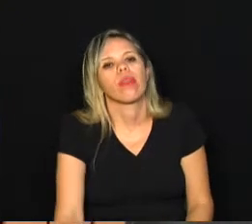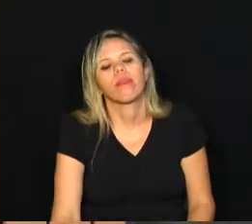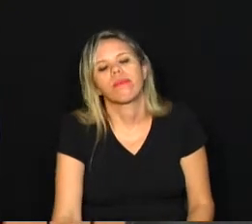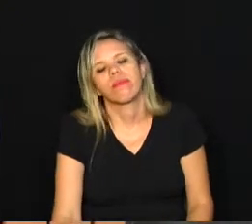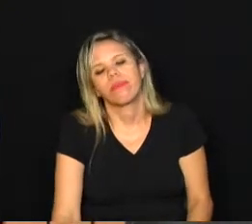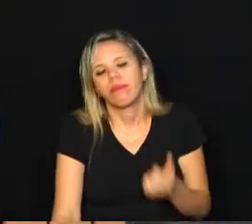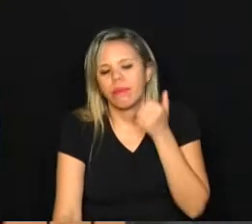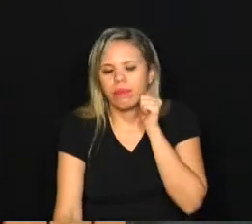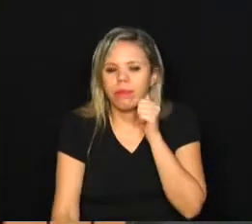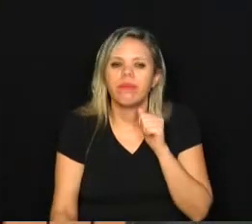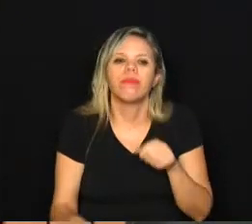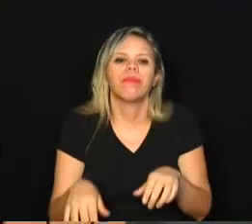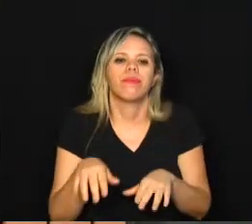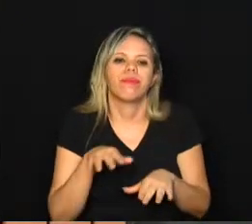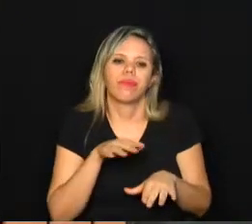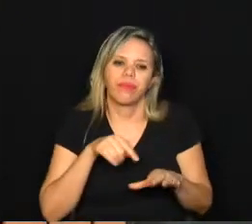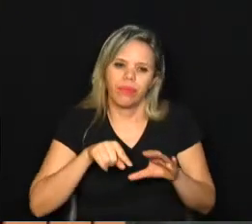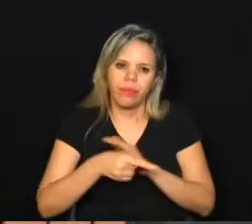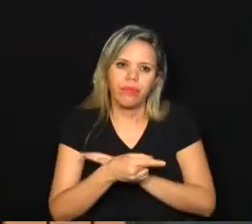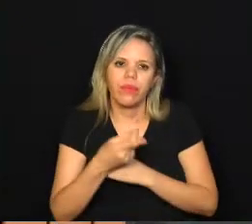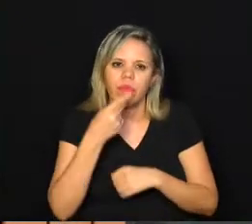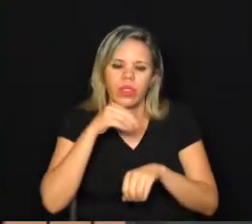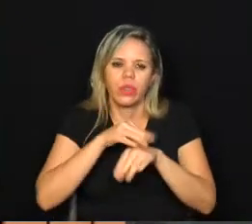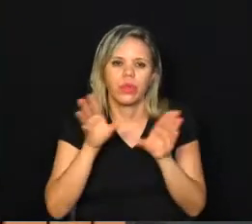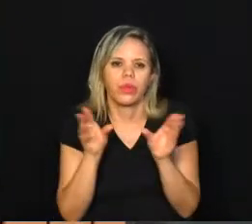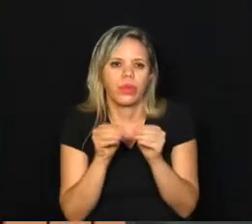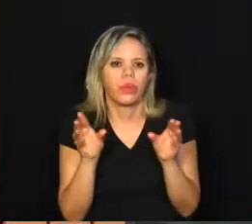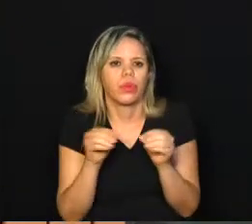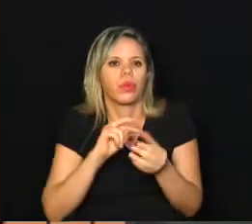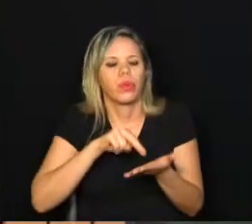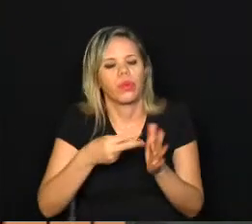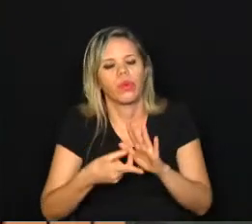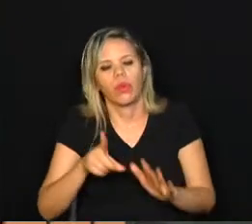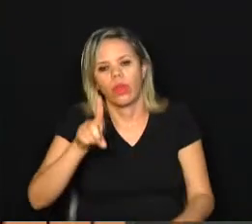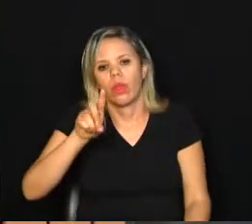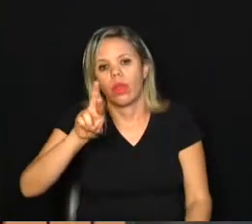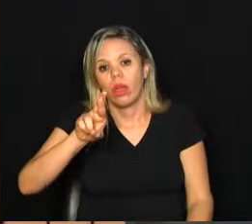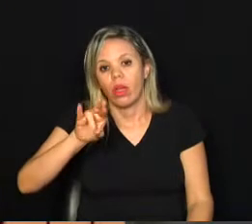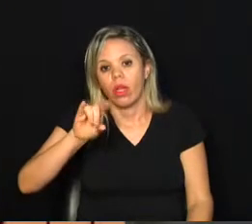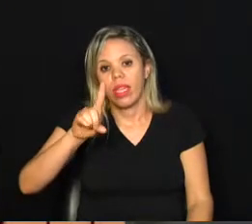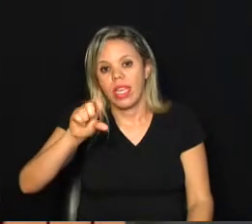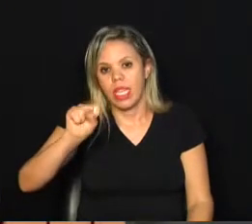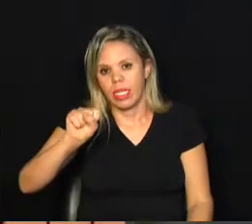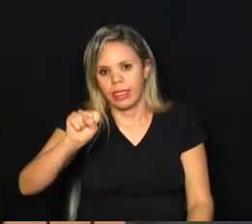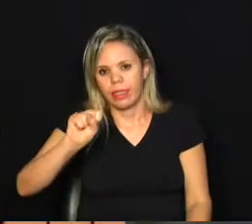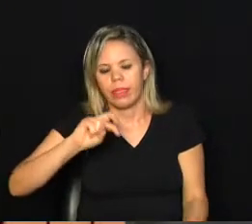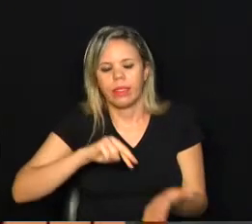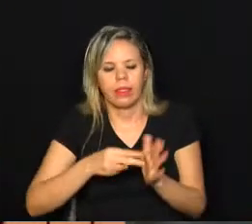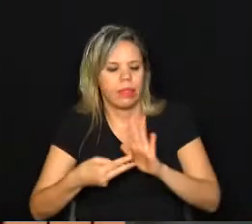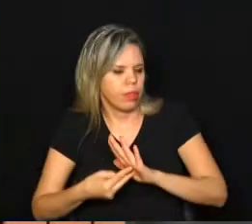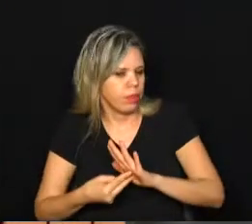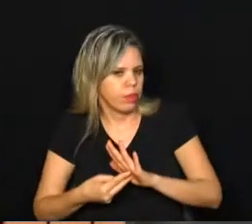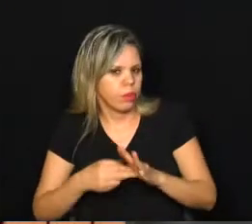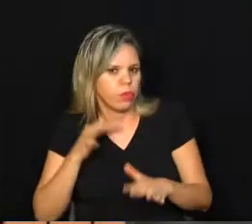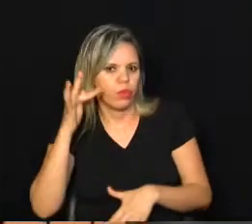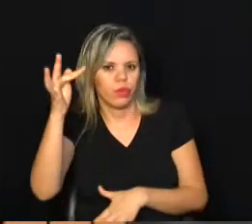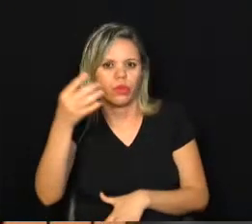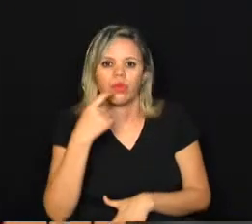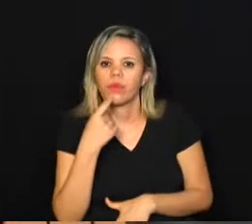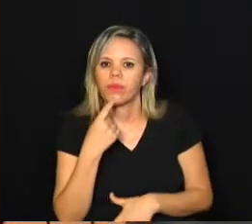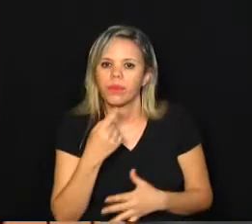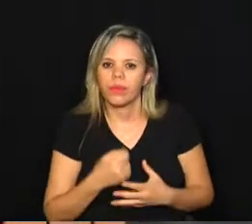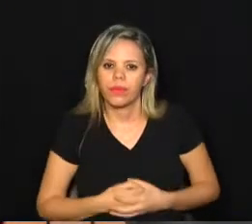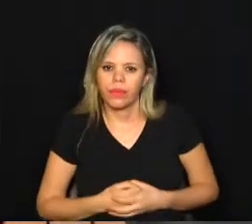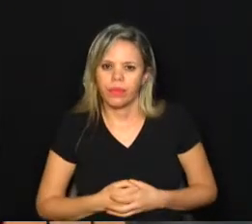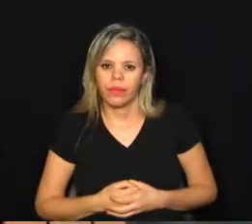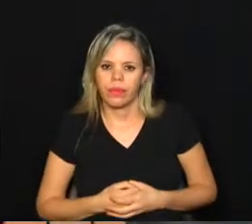científica. Mas queria que você falasse resumidamente o que é o RIDS e o que significa para o futuro de Campinas,